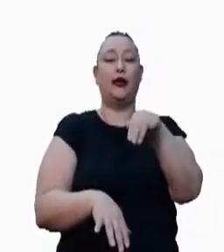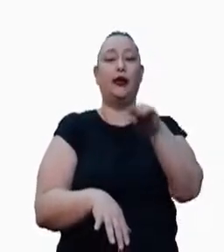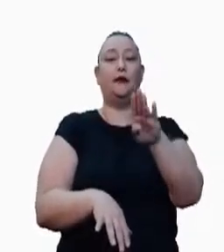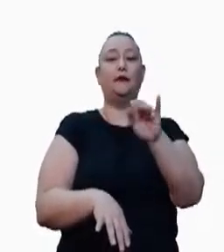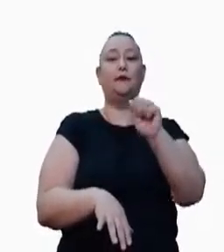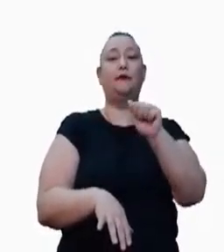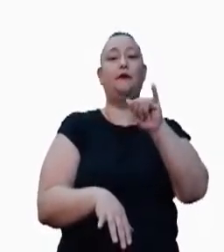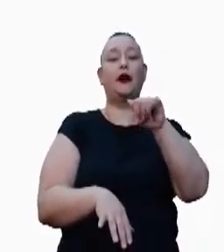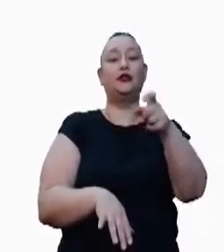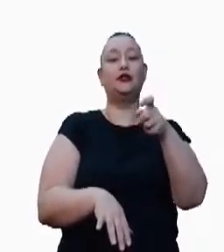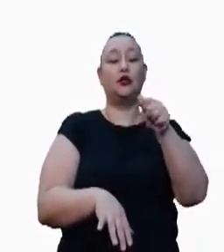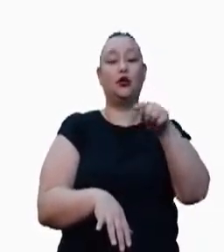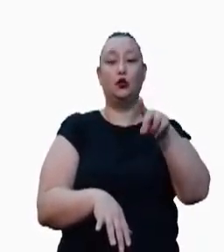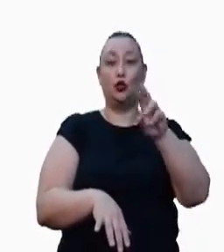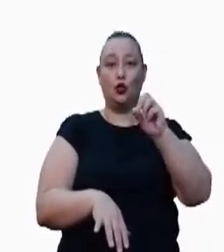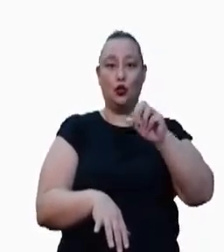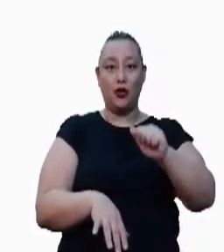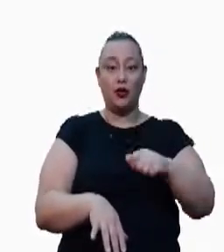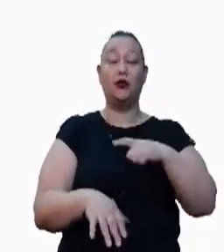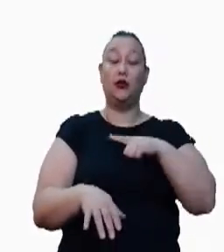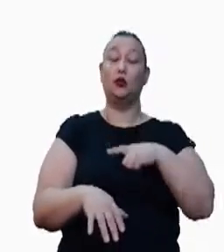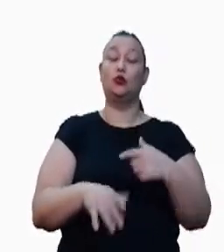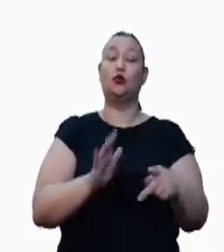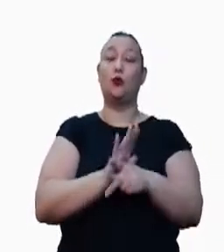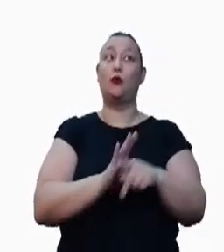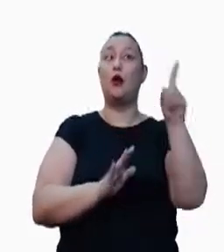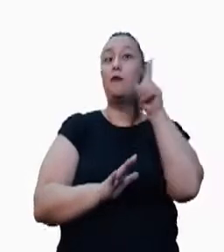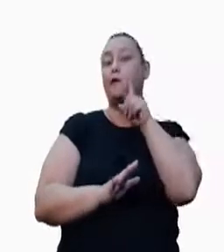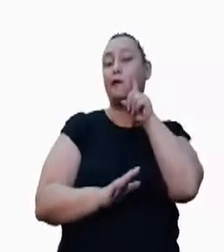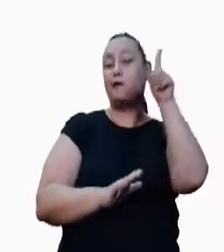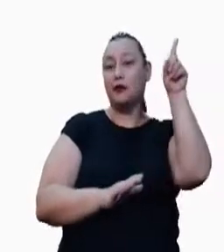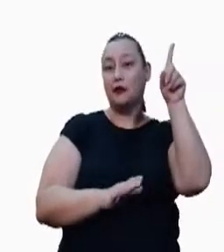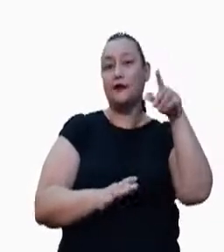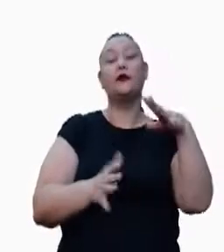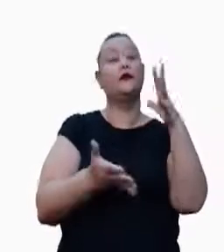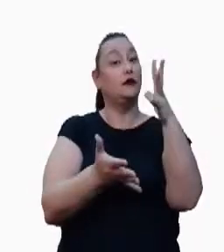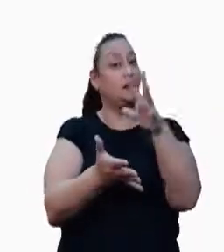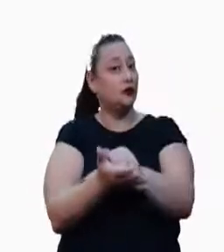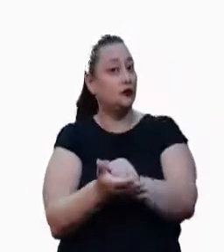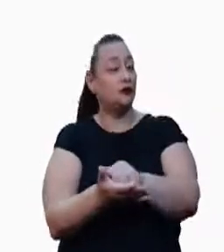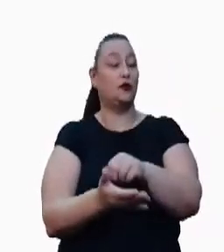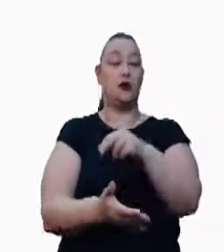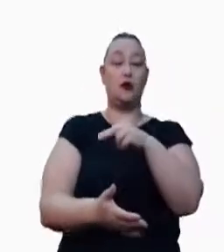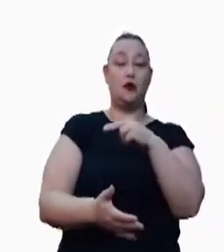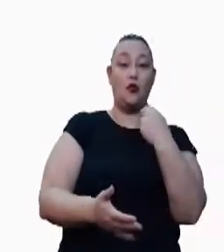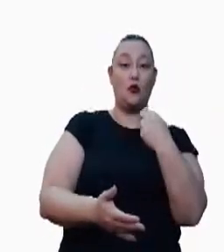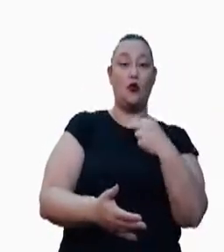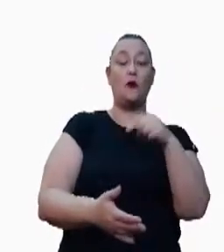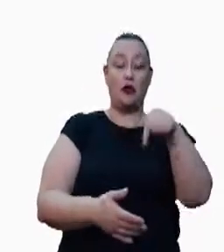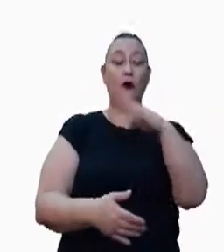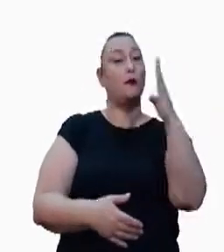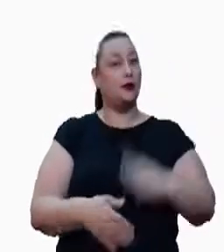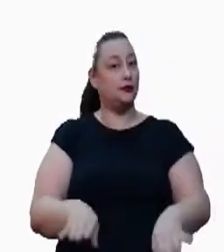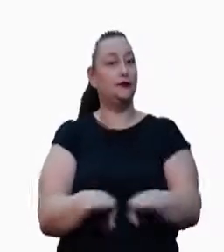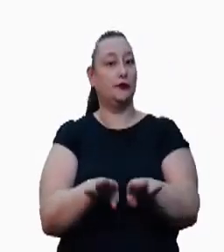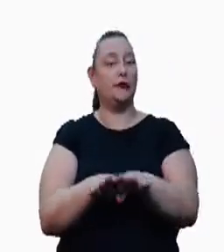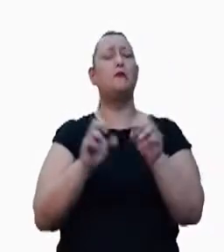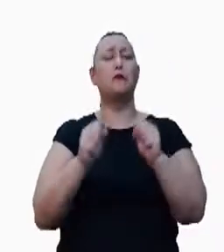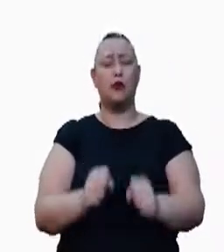da Fundação da Paraplegia Plástica Americana. Quem se registrou lá, meu nome, eu sou embaixadora aqui no Brasil, então pode